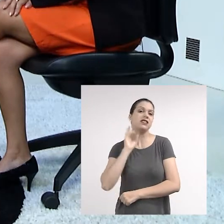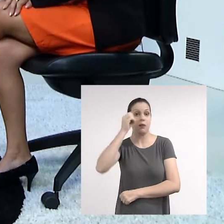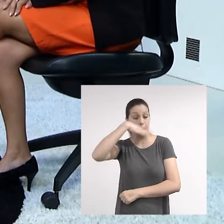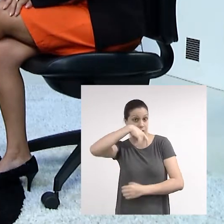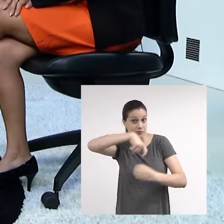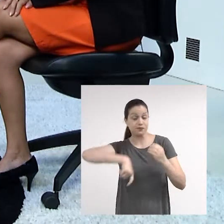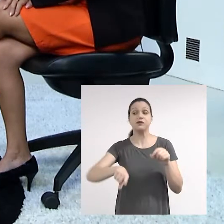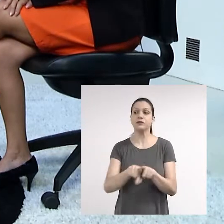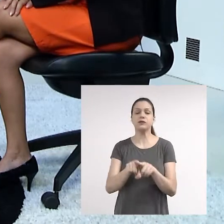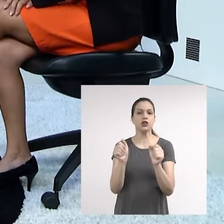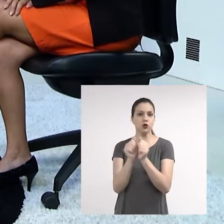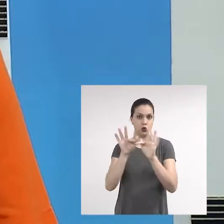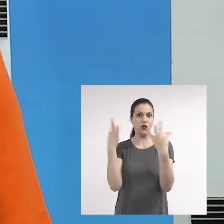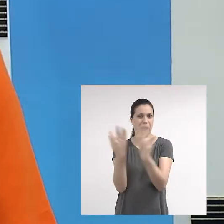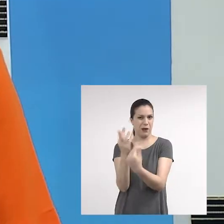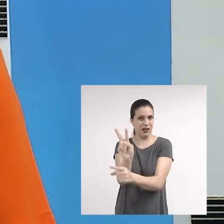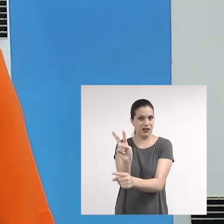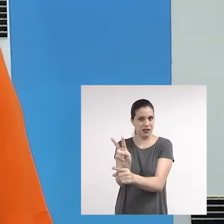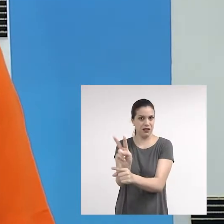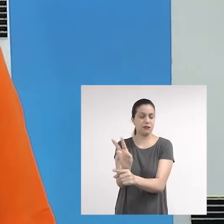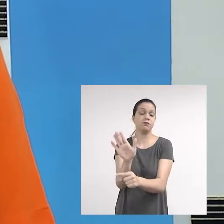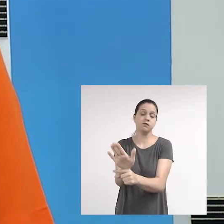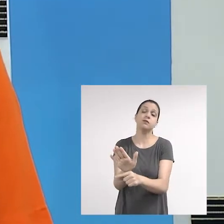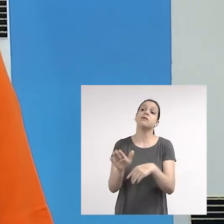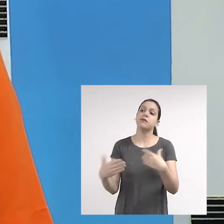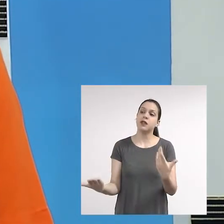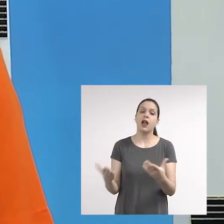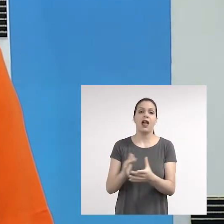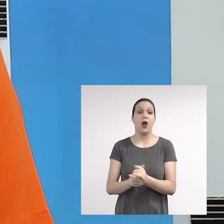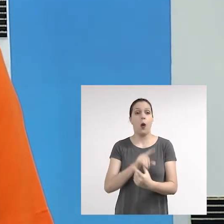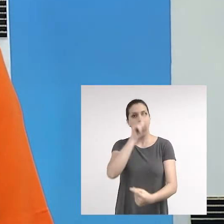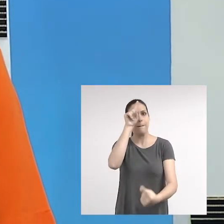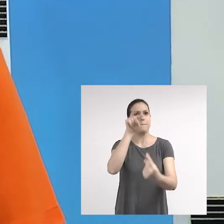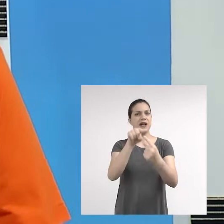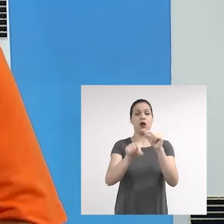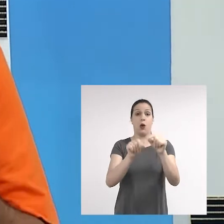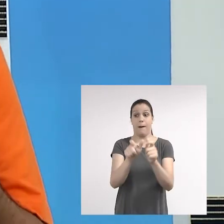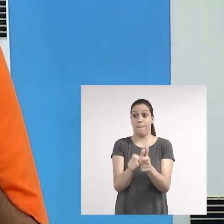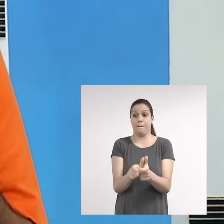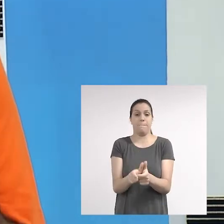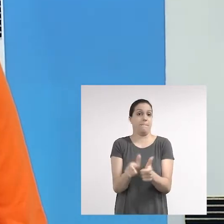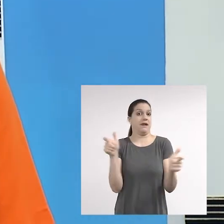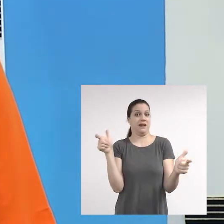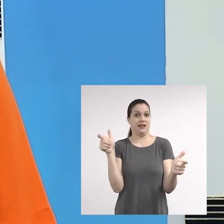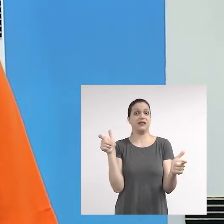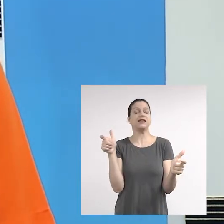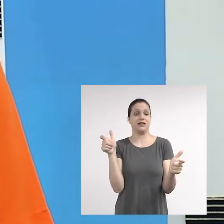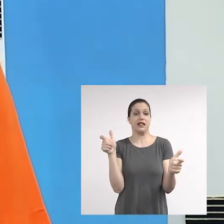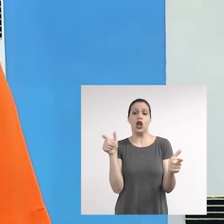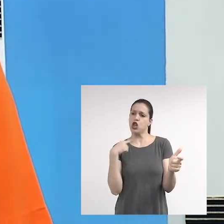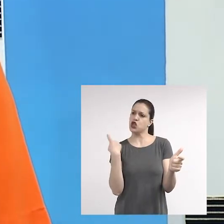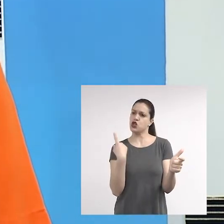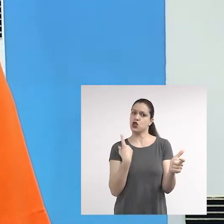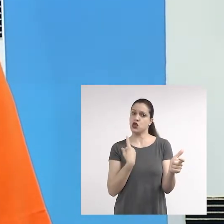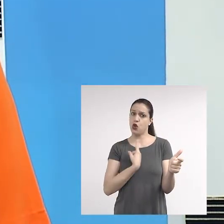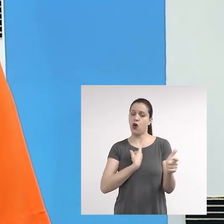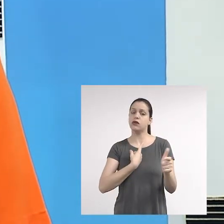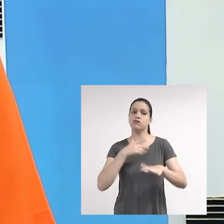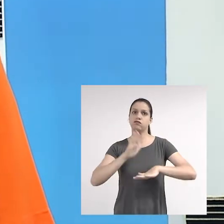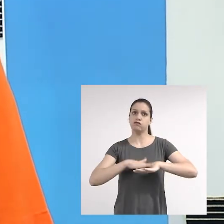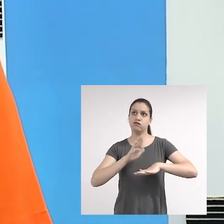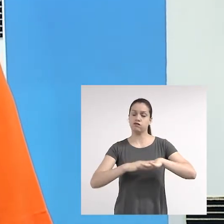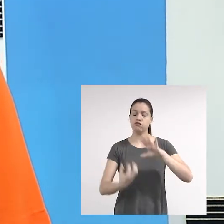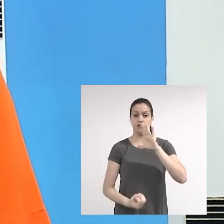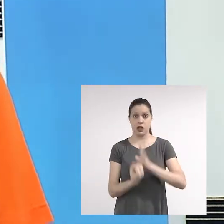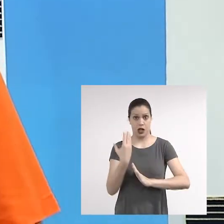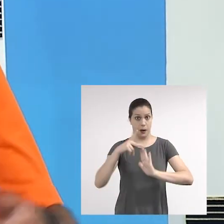crianças vítimas de abuso sexual e com as famílias também. E com o objetivo de dar uma maior amplitude, nós